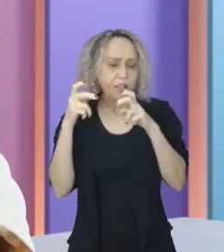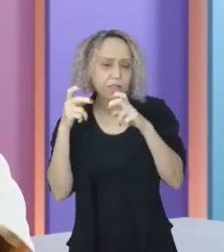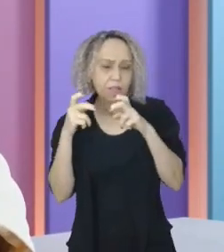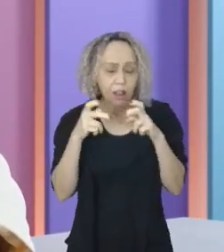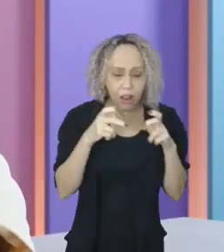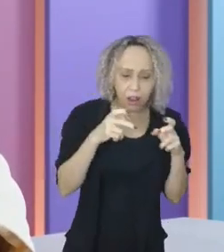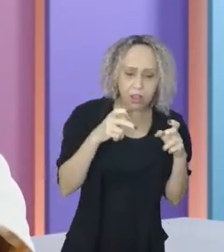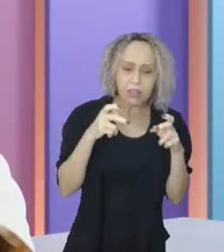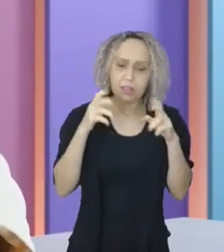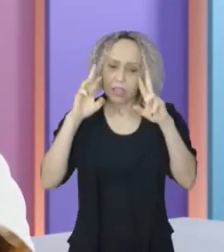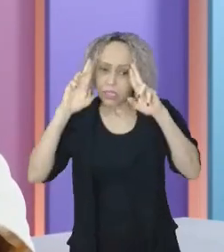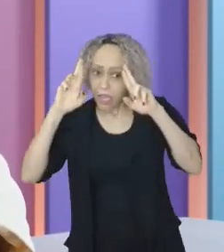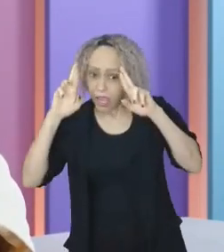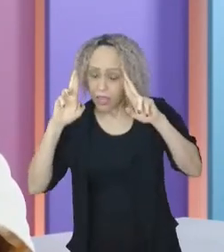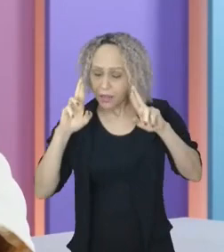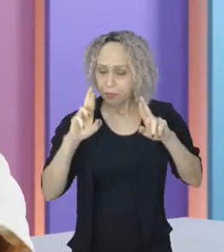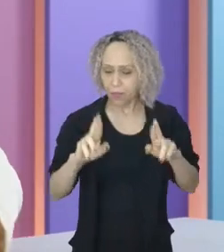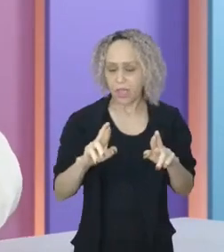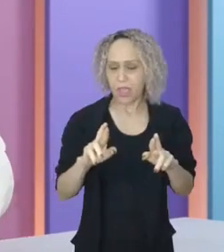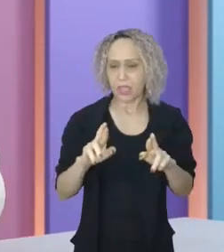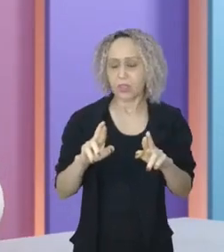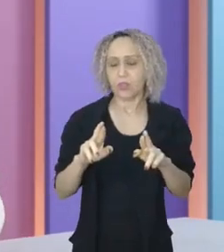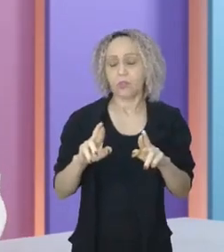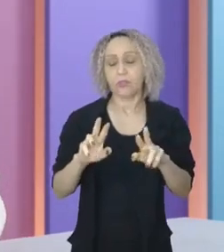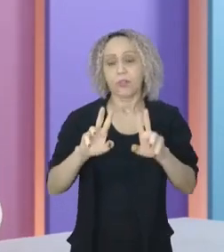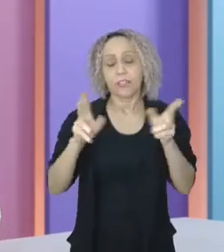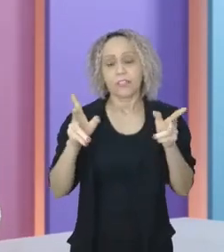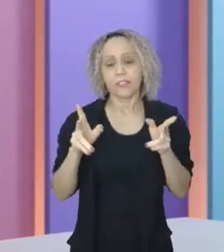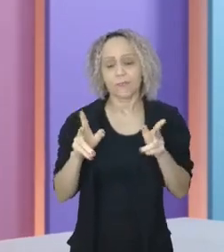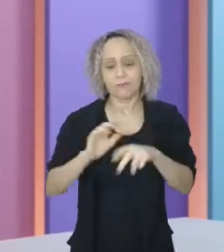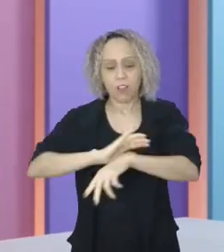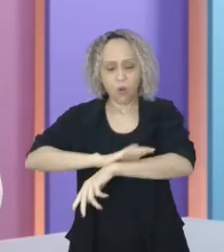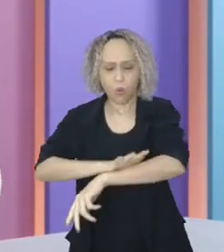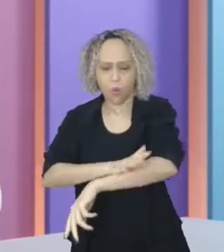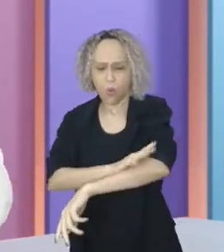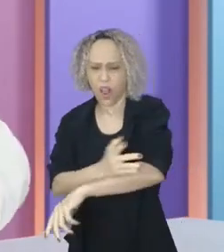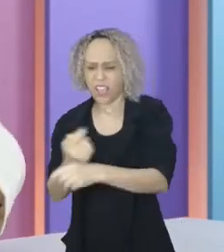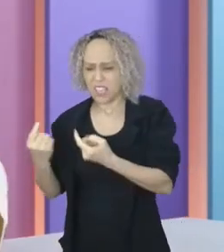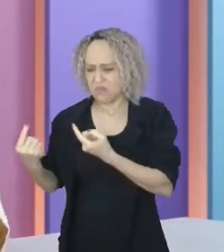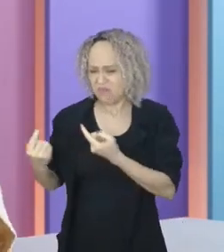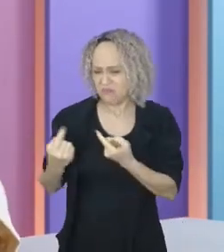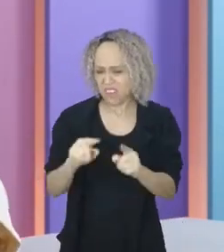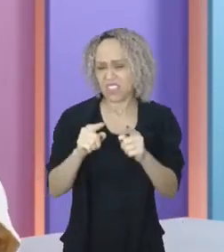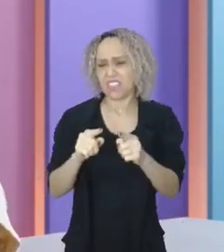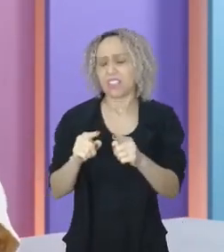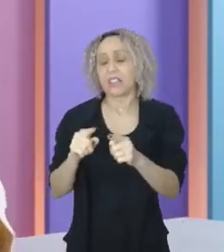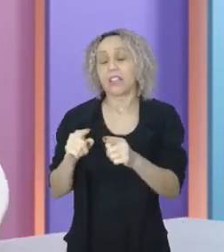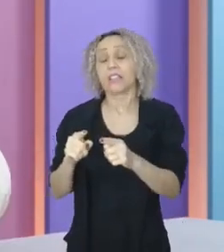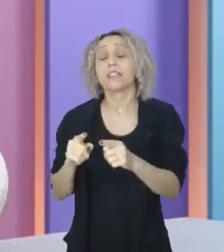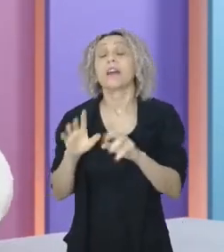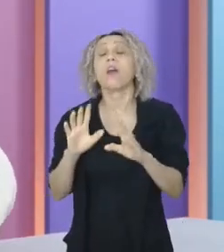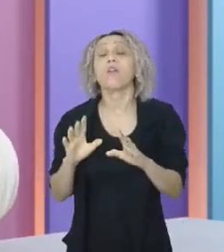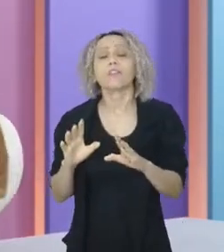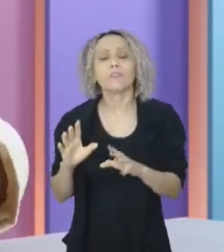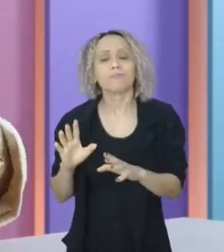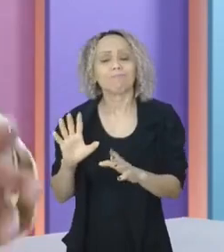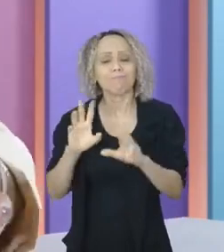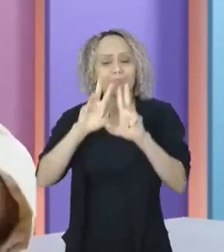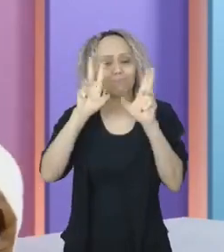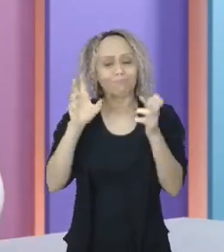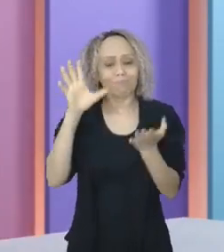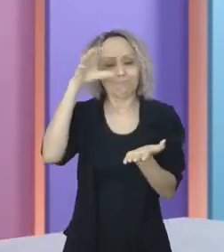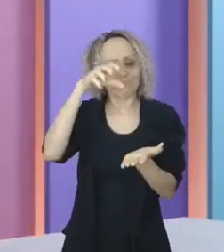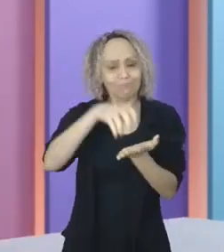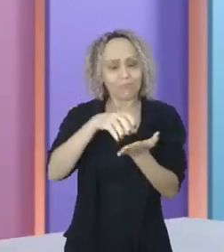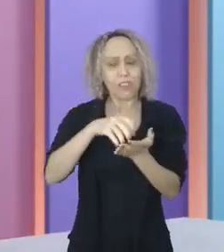racismo tem que estar na centralidade. O enfrentamento ao patriarcalismo tem que estar na centralidade, porque a democracia ela vai